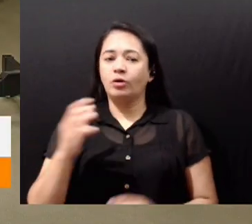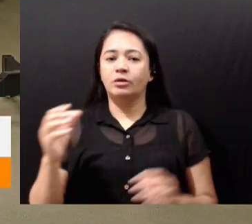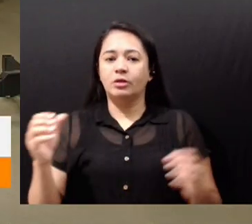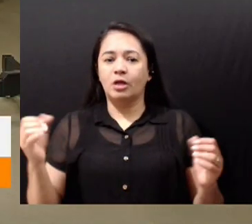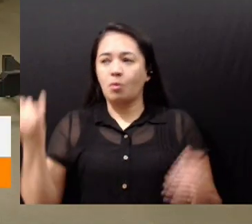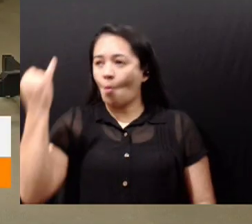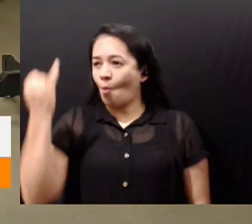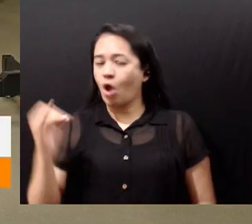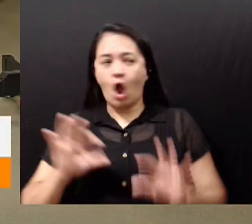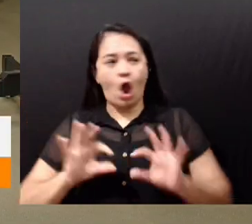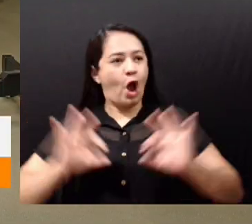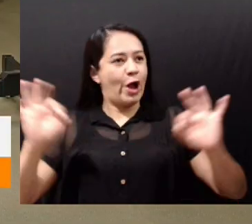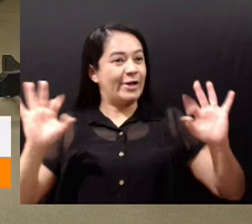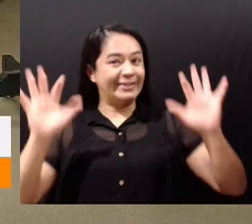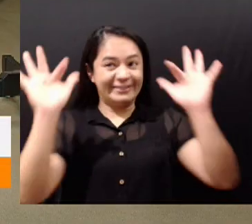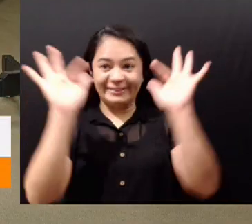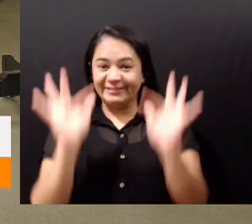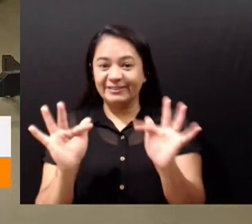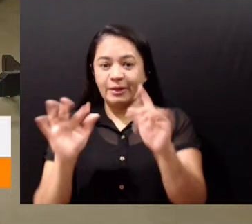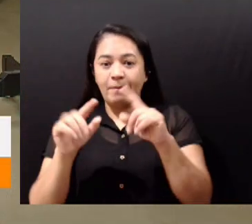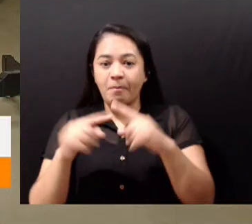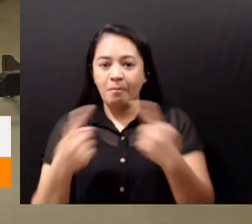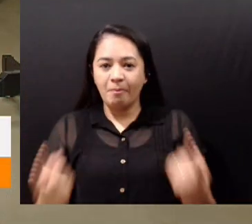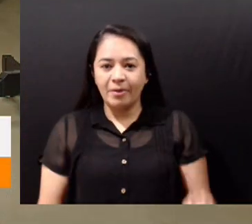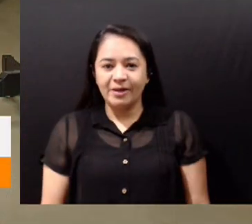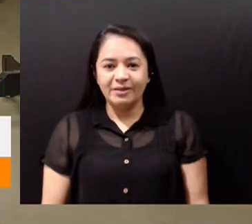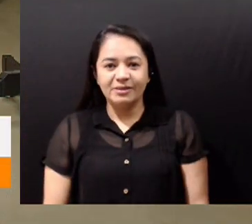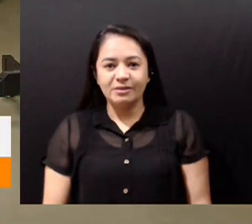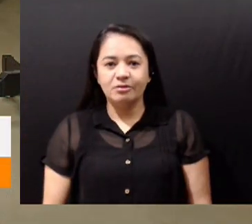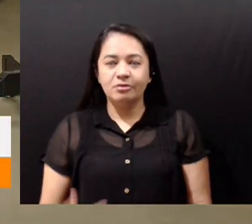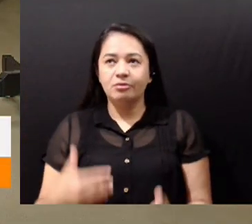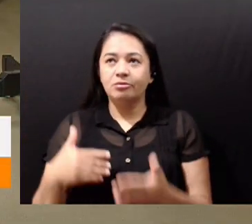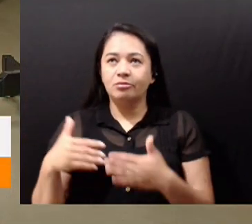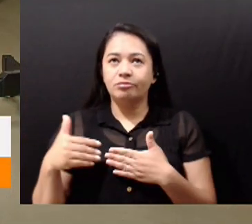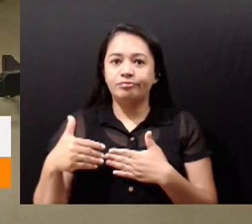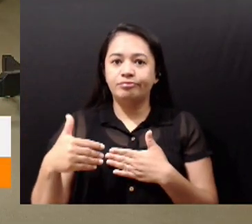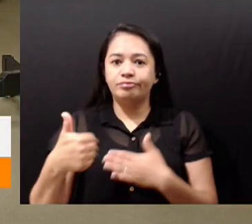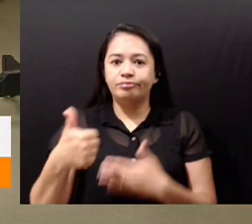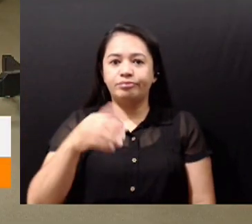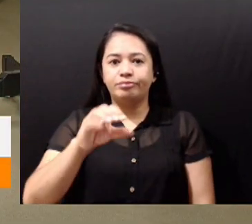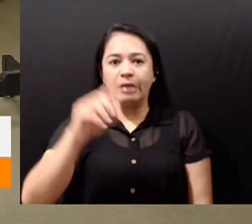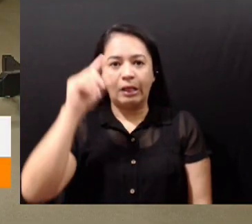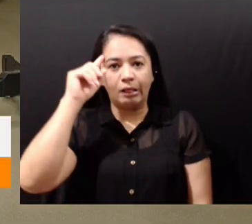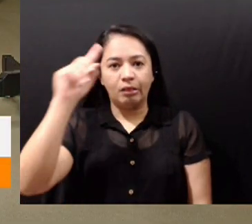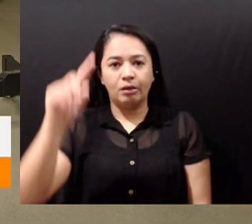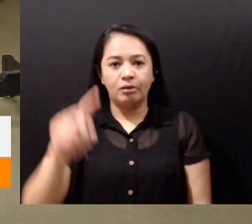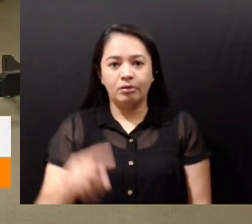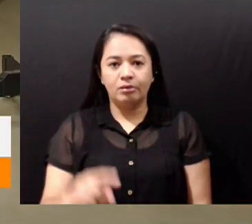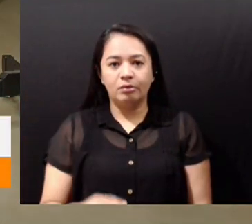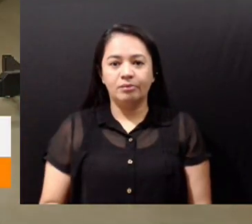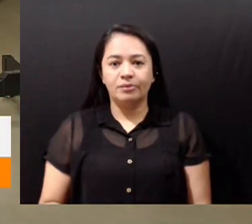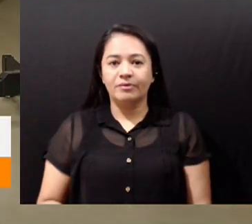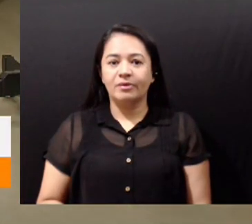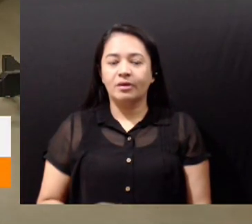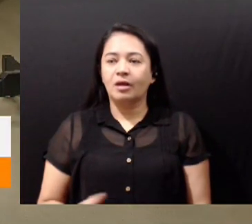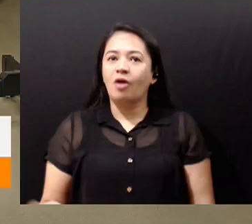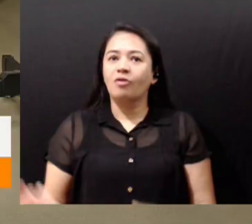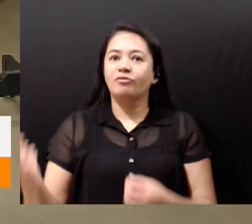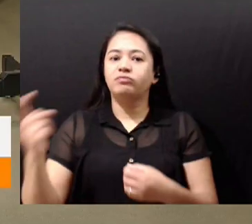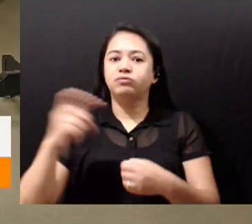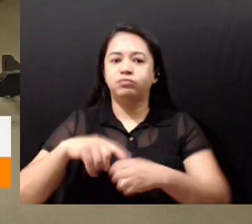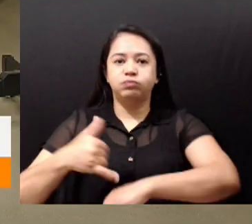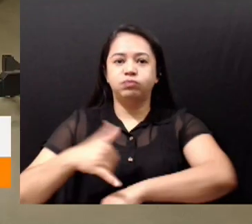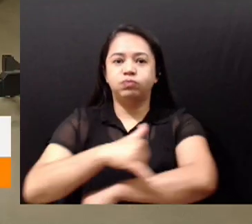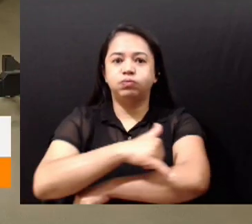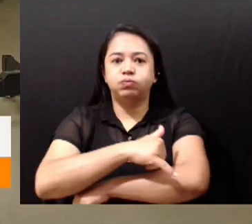feliz. Só que aí, passou 10 dias, eu recebo tudo que eu perdi e um pouco mais. O